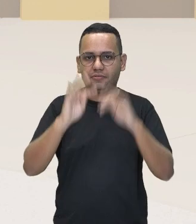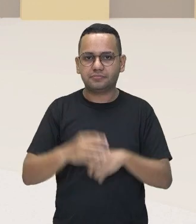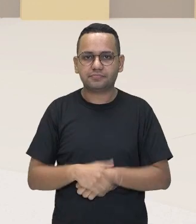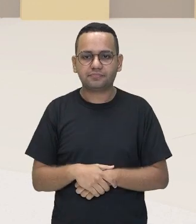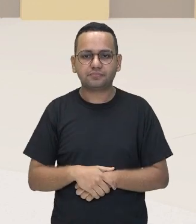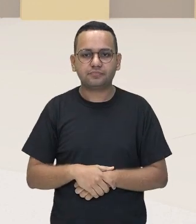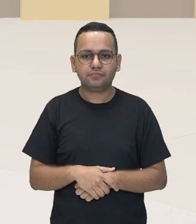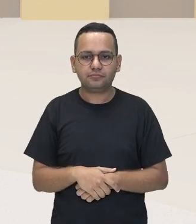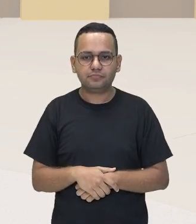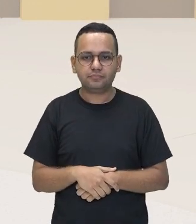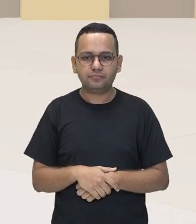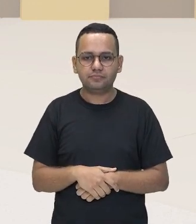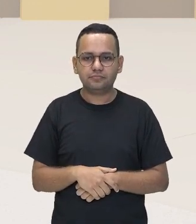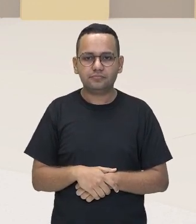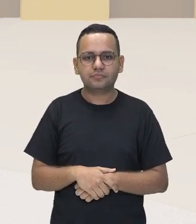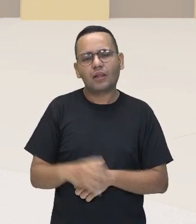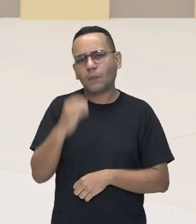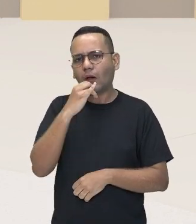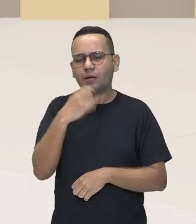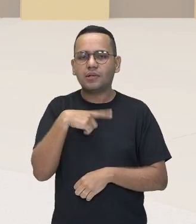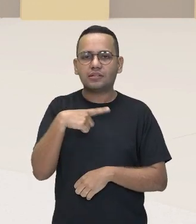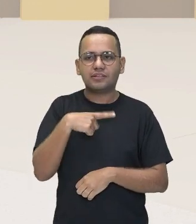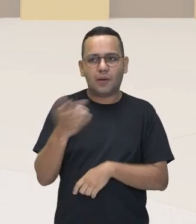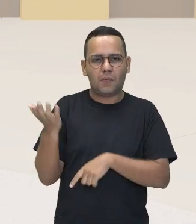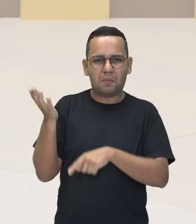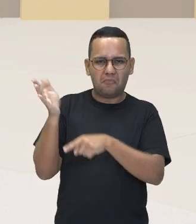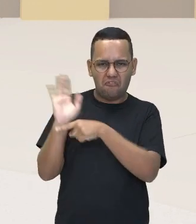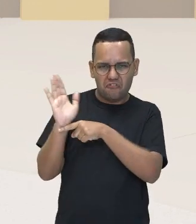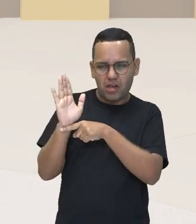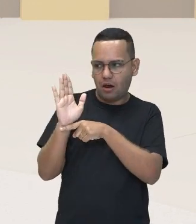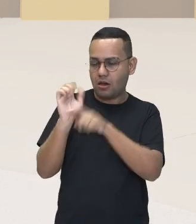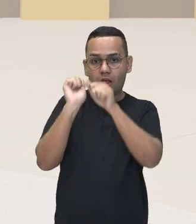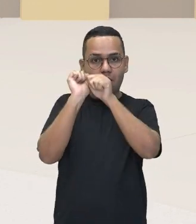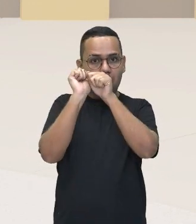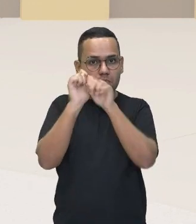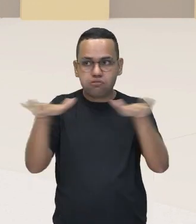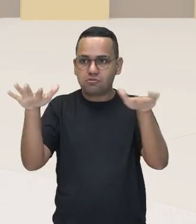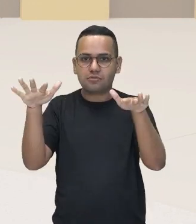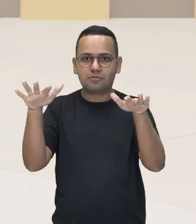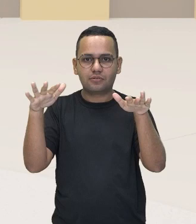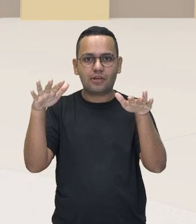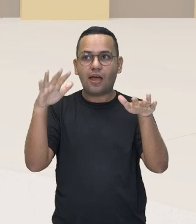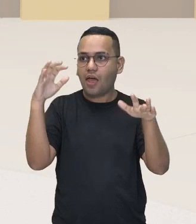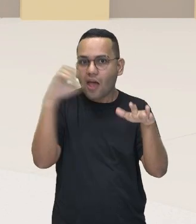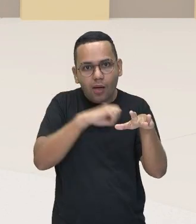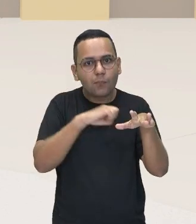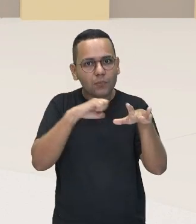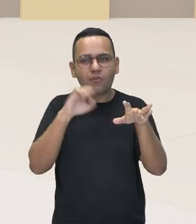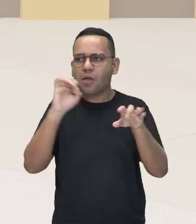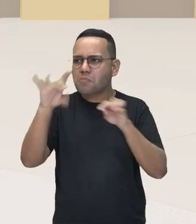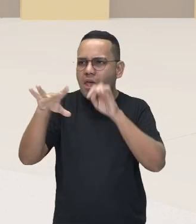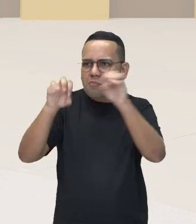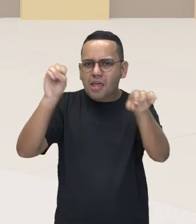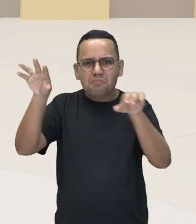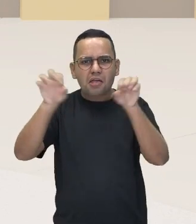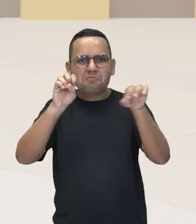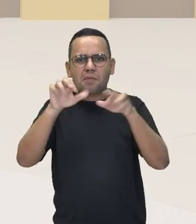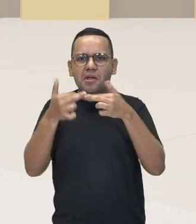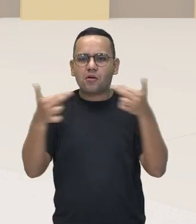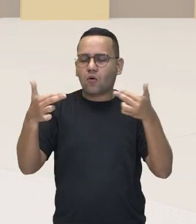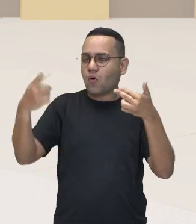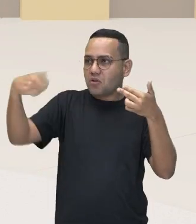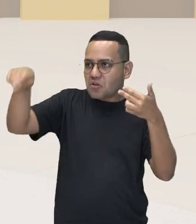o vídeo viralizou. Então, nós estamos repletos, né, de momentos em que apenas